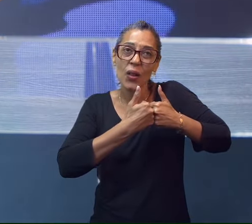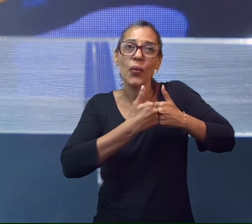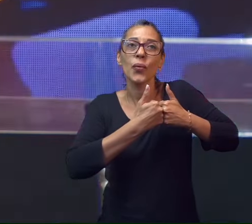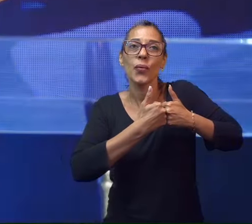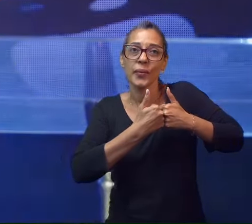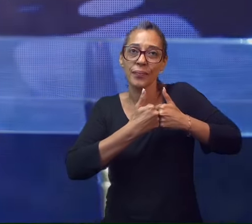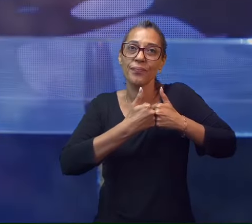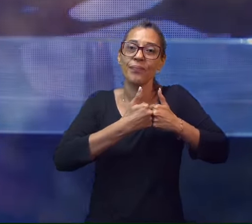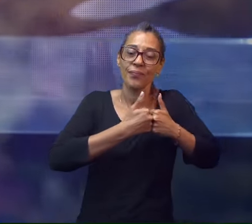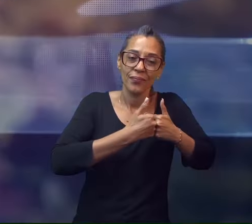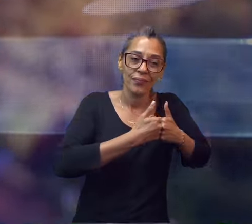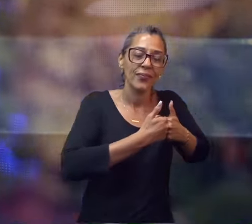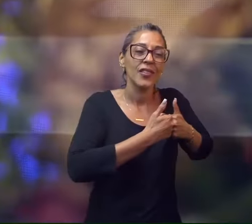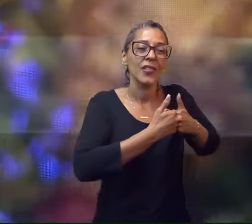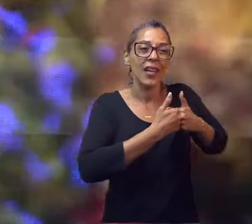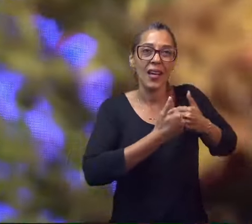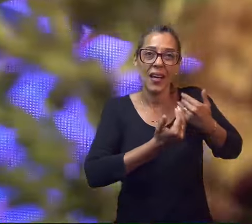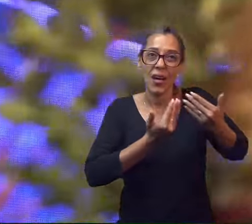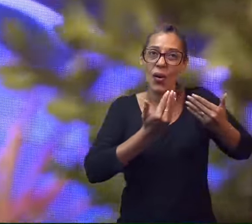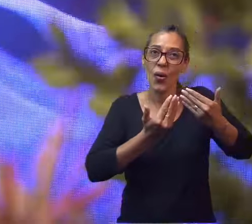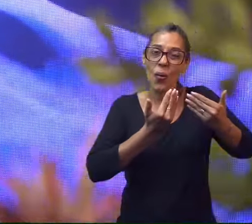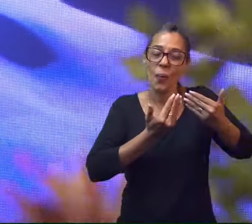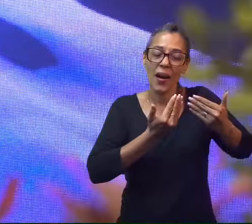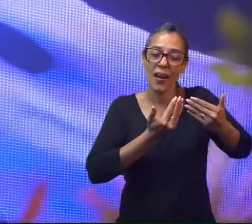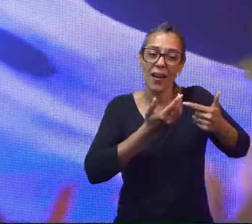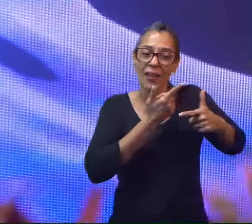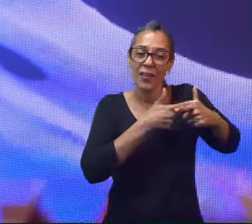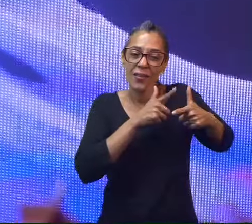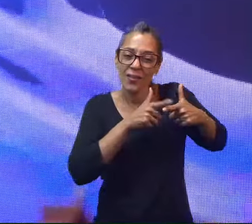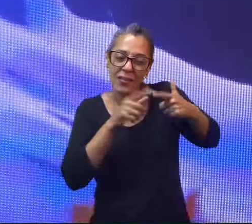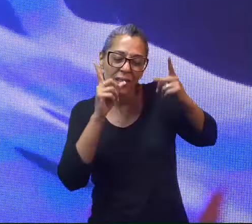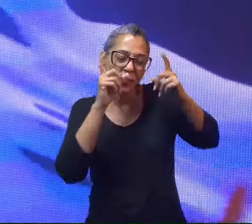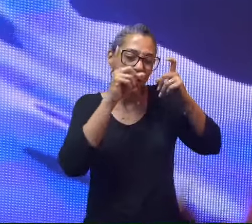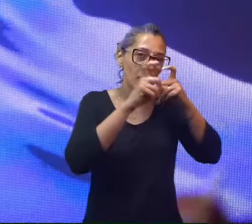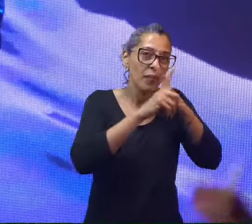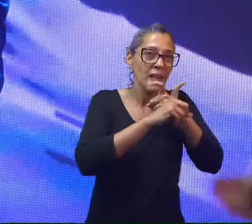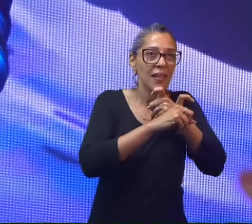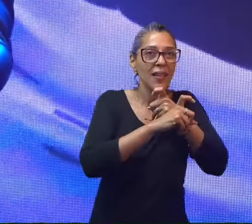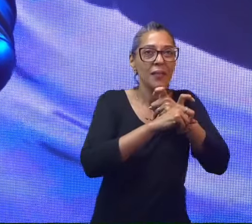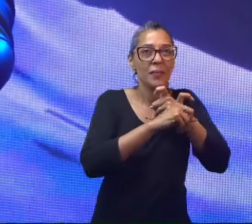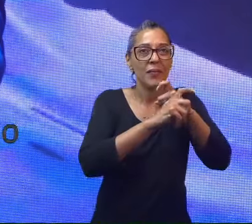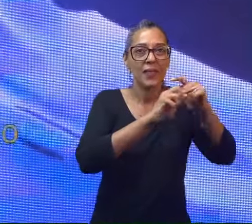e nela o tentador já vai chegar